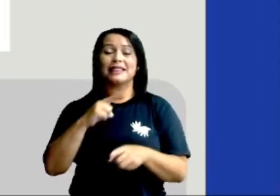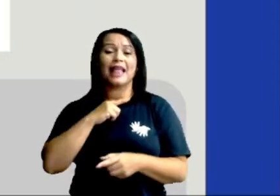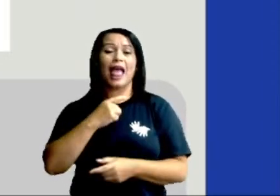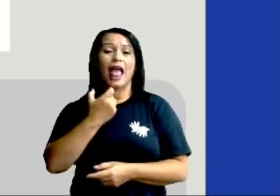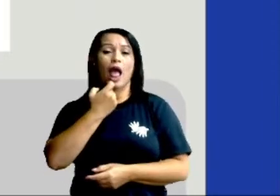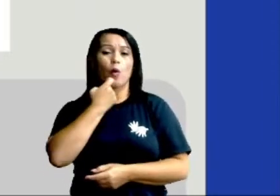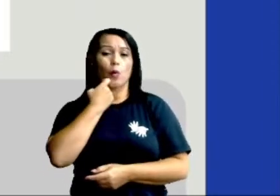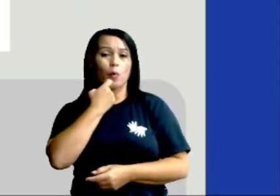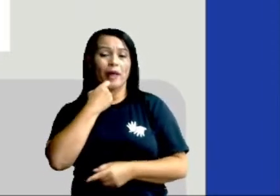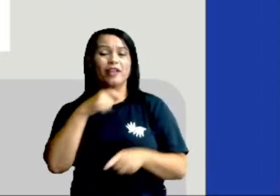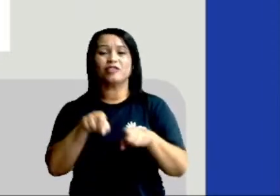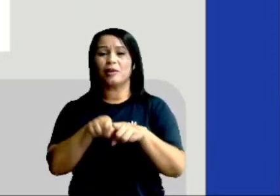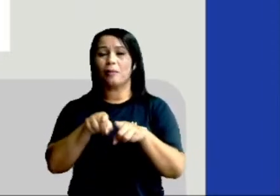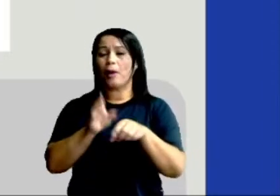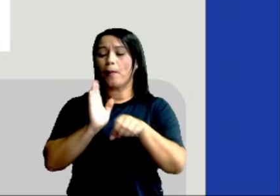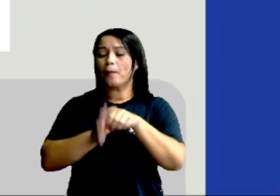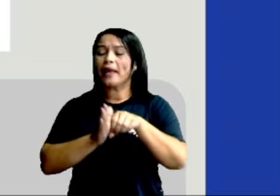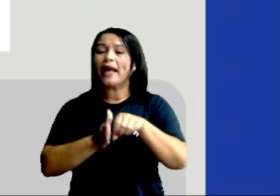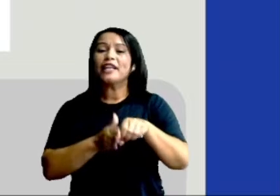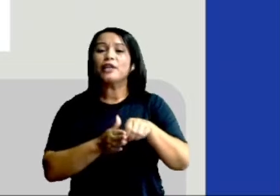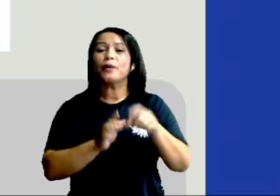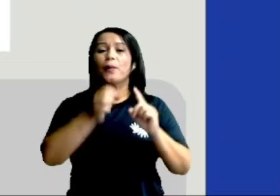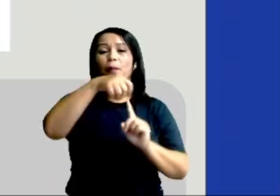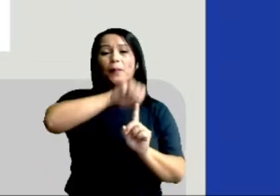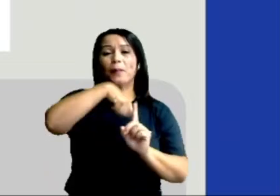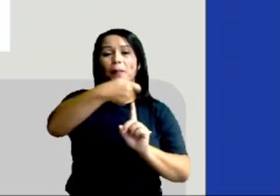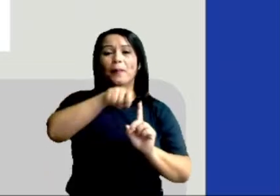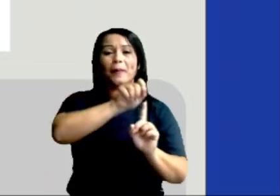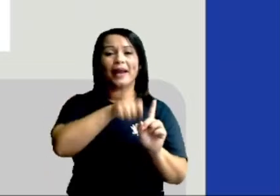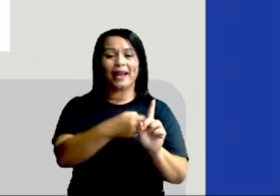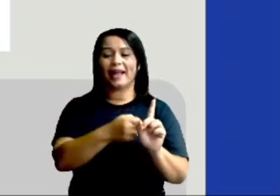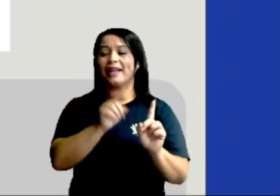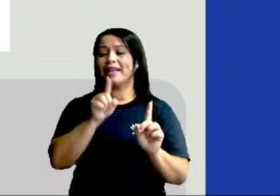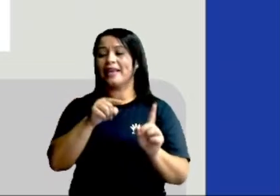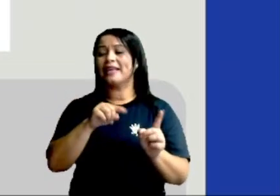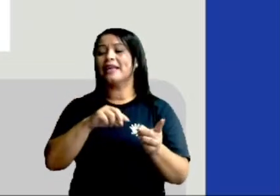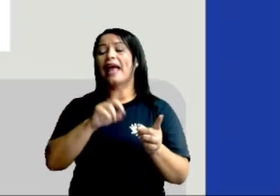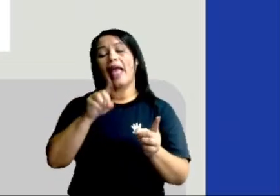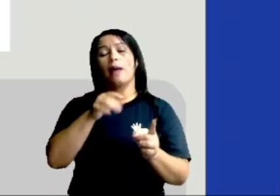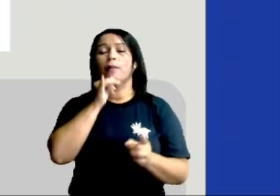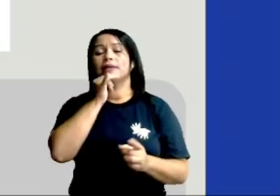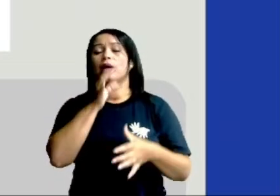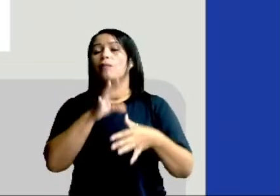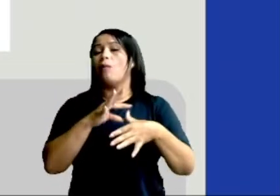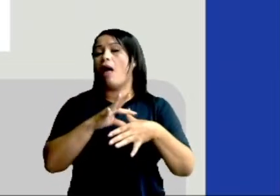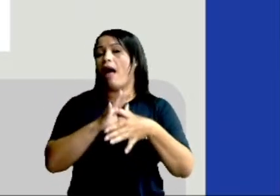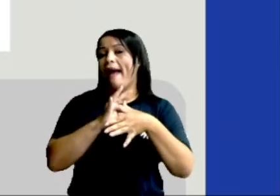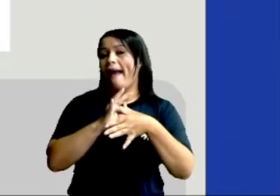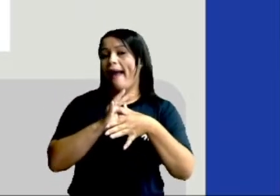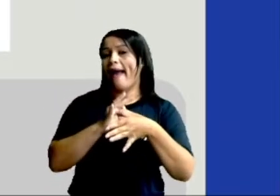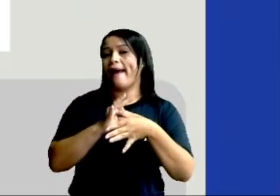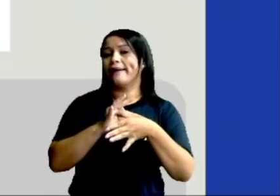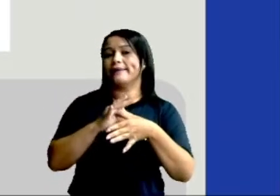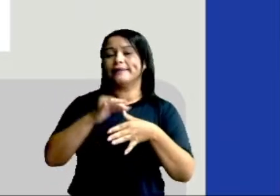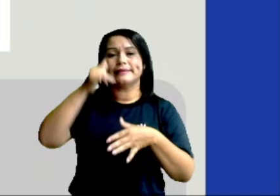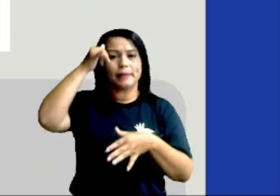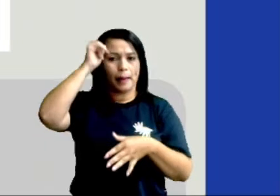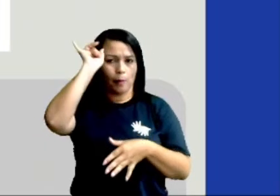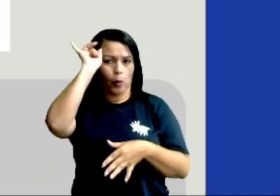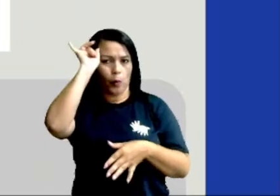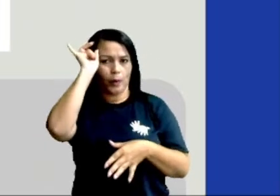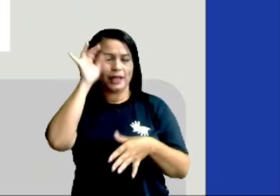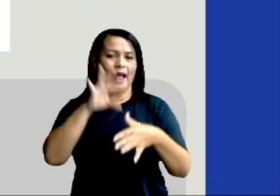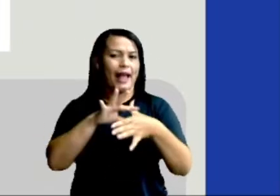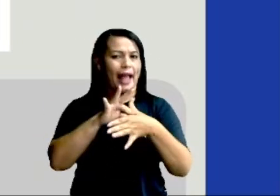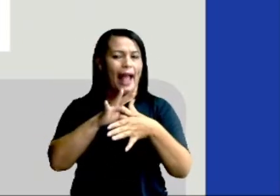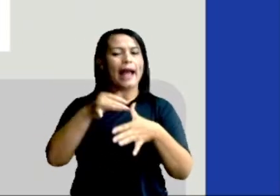e picadinho com banana. O que seria esse picadinho com banana? É carne bovina, como a gente faz aqui a carne guisada, né, que pra gente